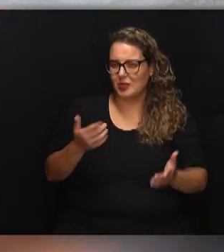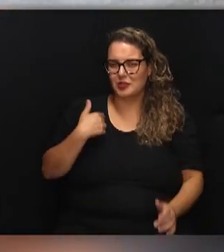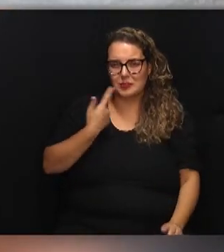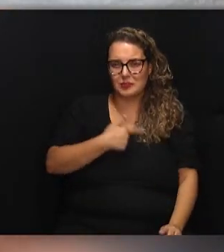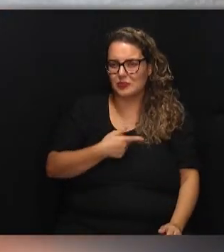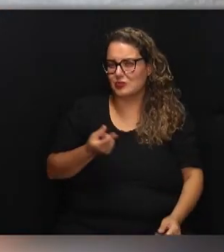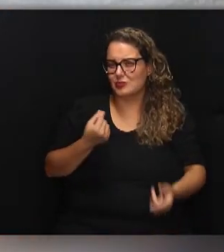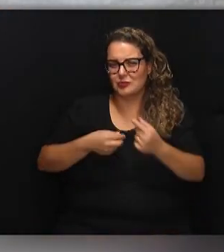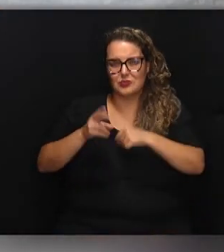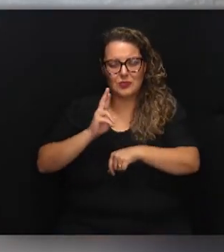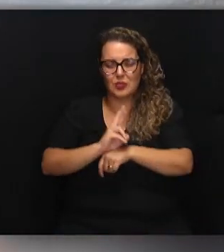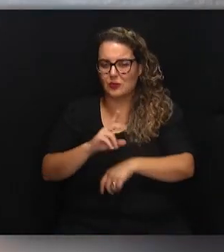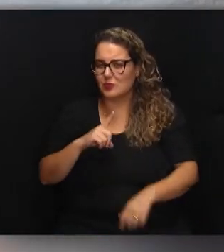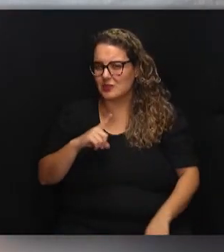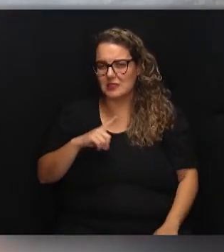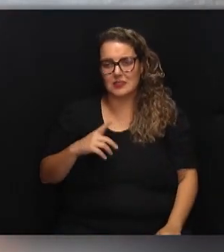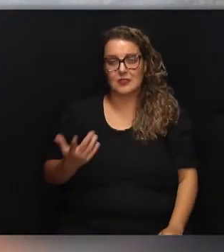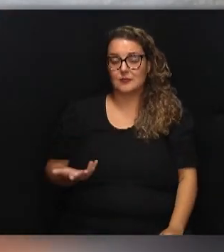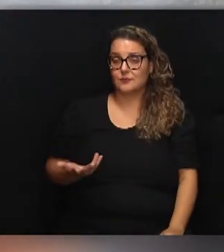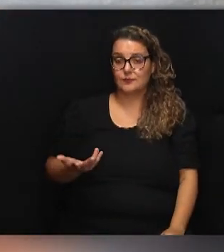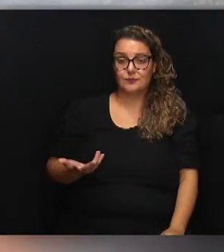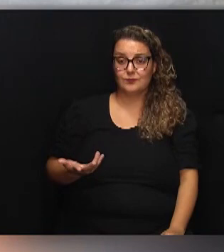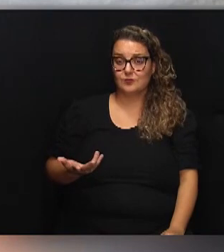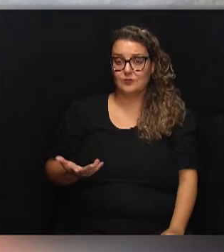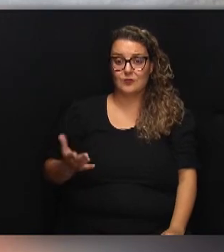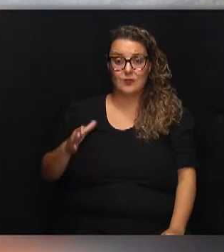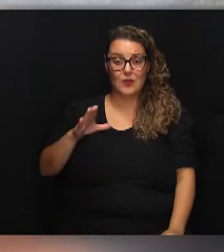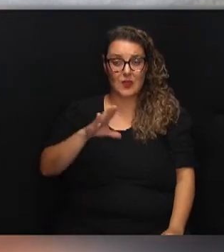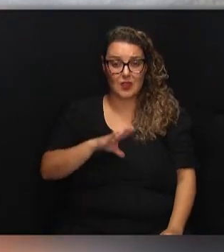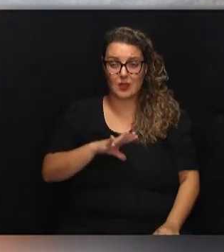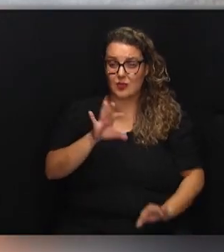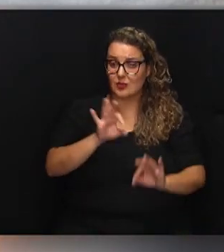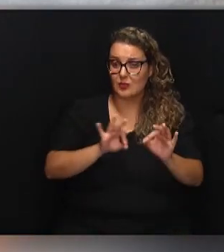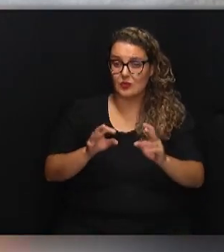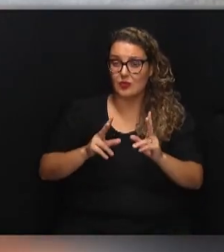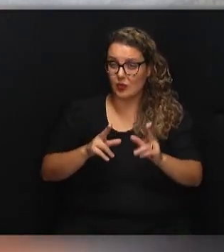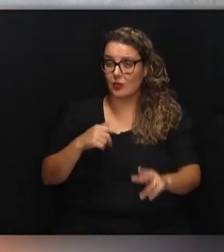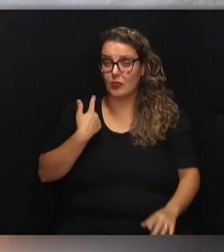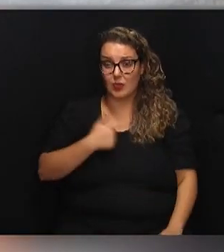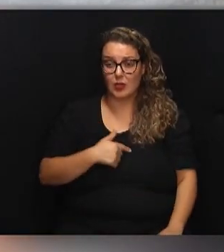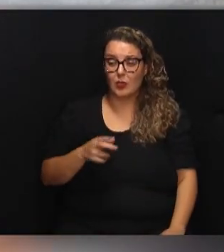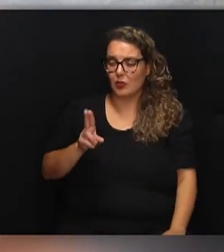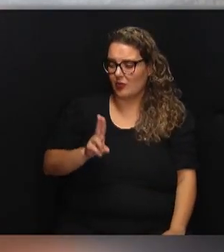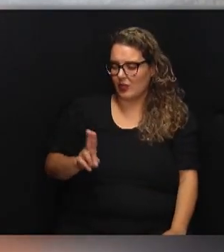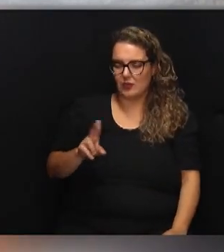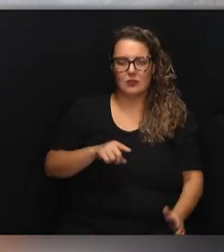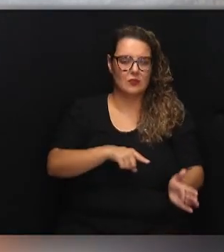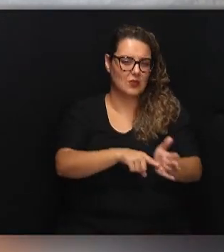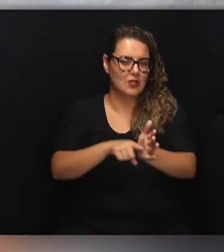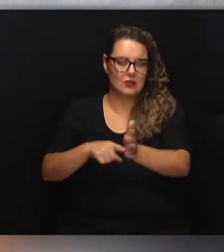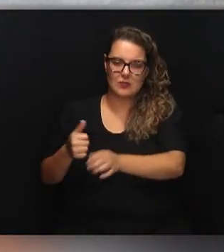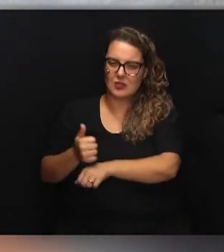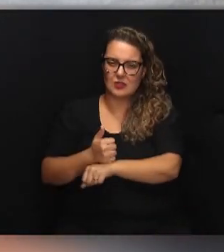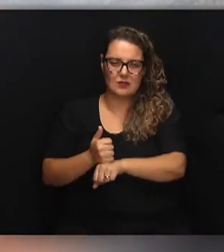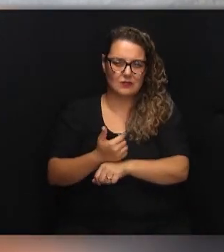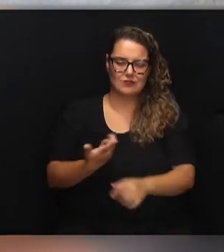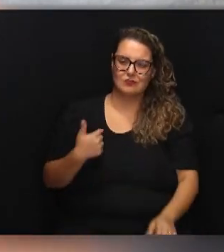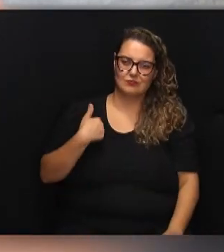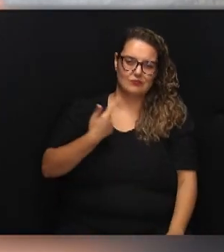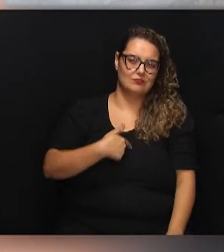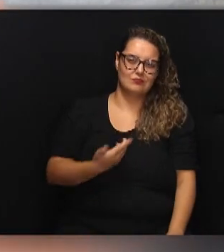recursos que nós temos, com uma cidade organizada que nós temos, universidades, pesquisadores, a gente